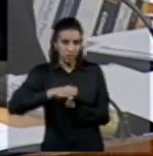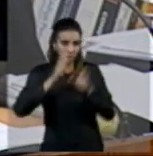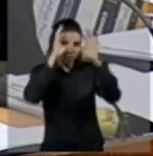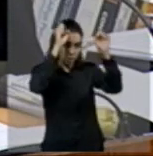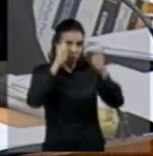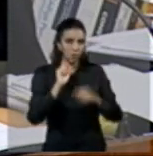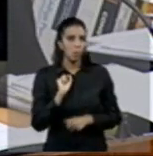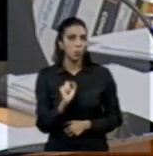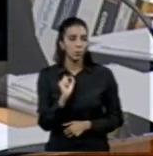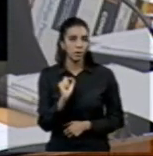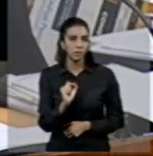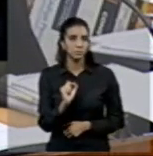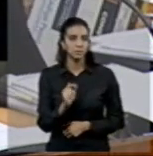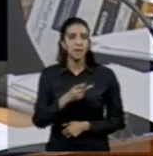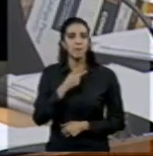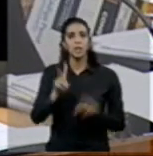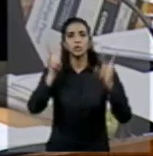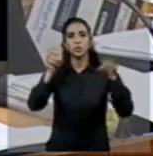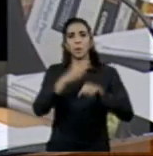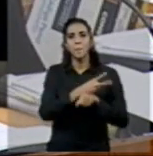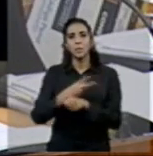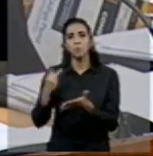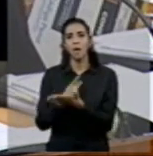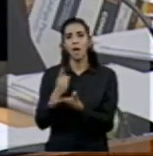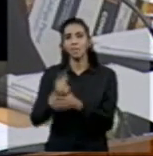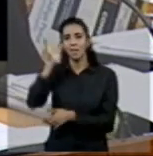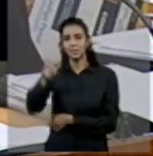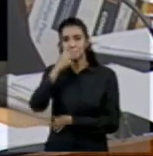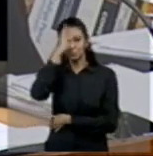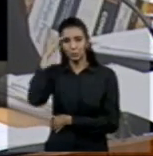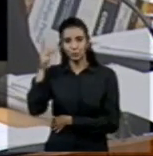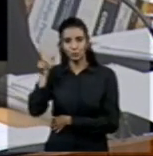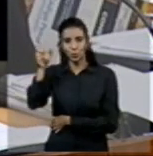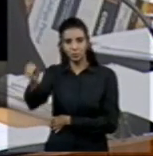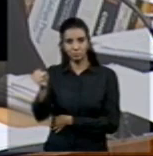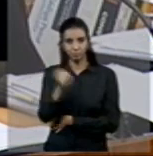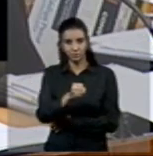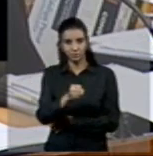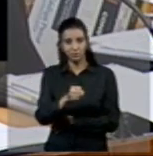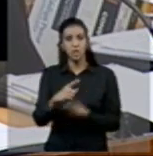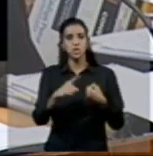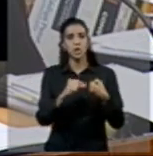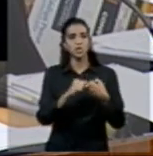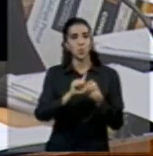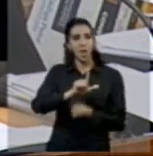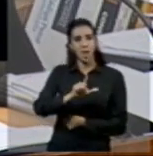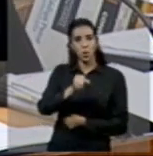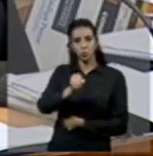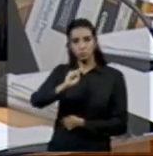é citada a questão do empréstimo ilícito de mão de obra, previsto no artigo